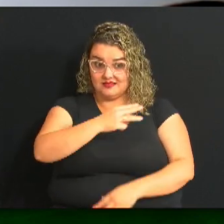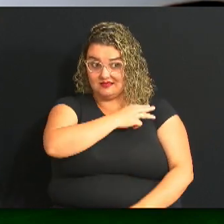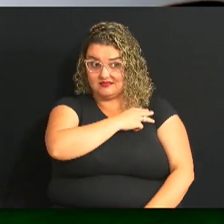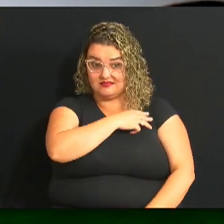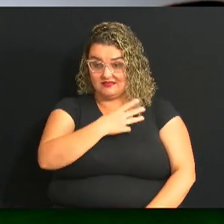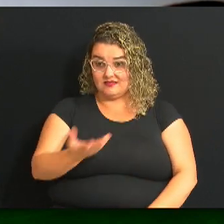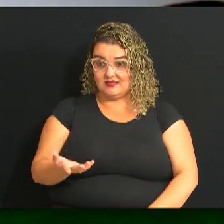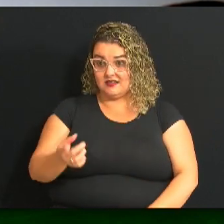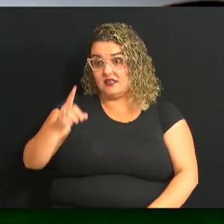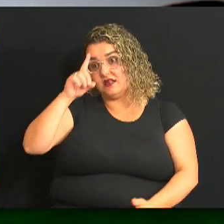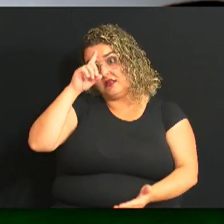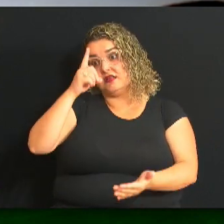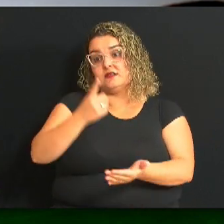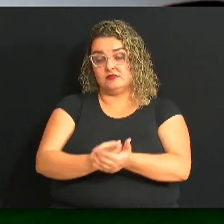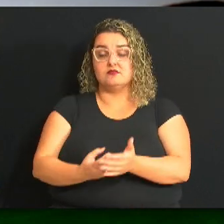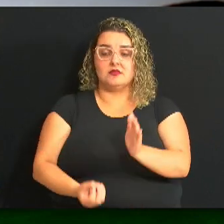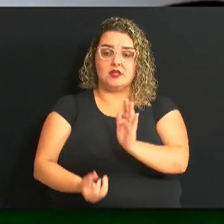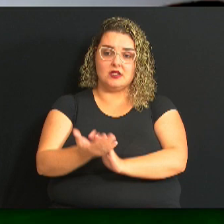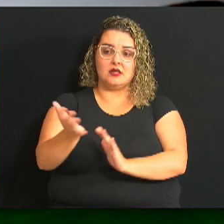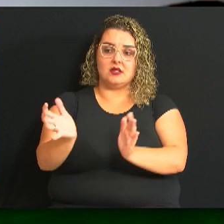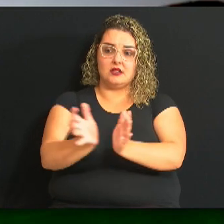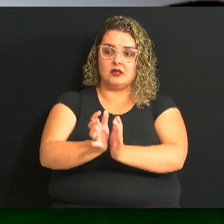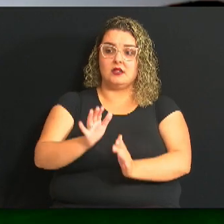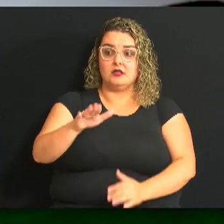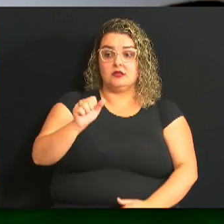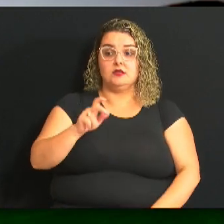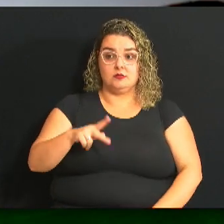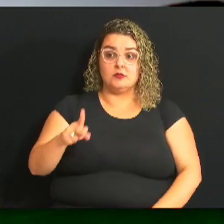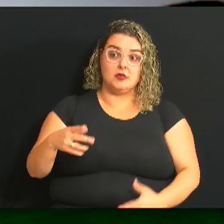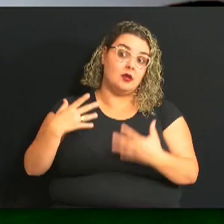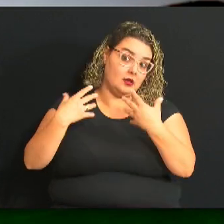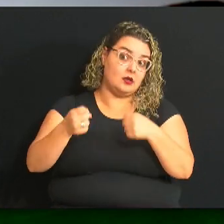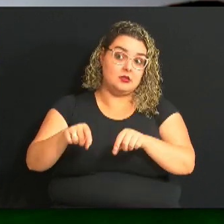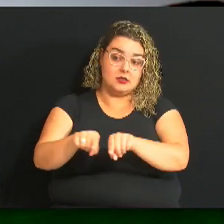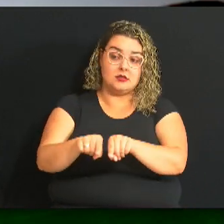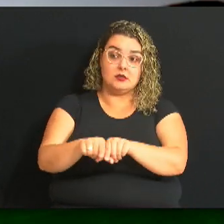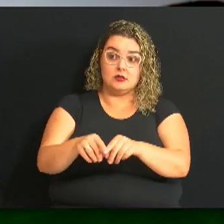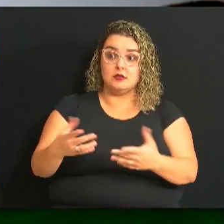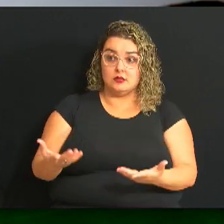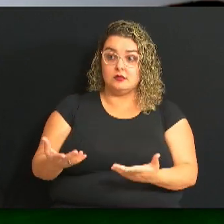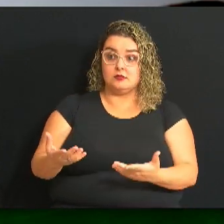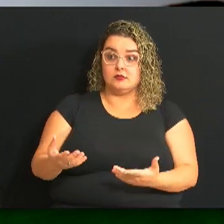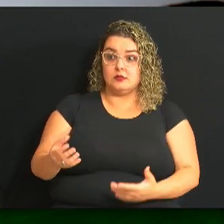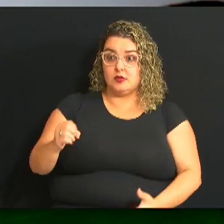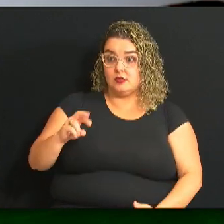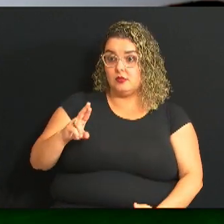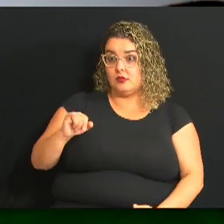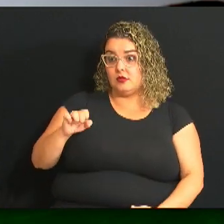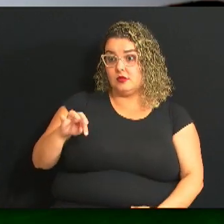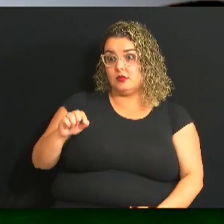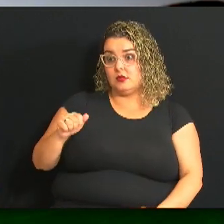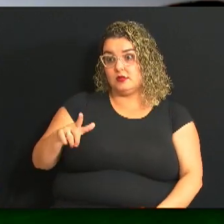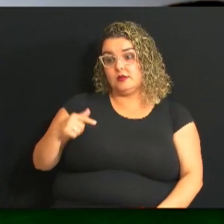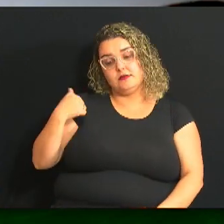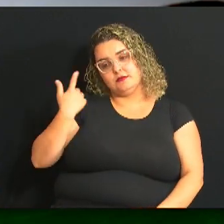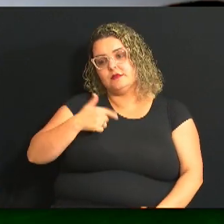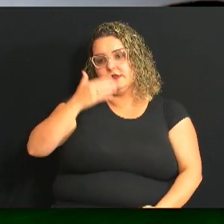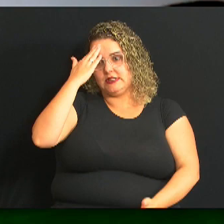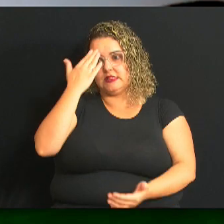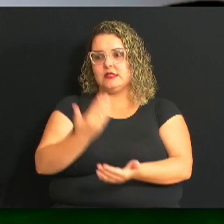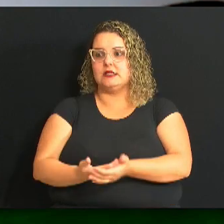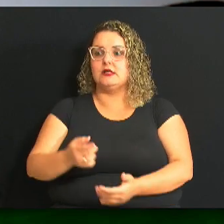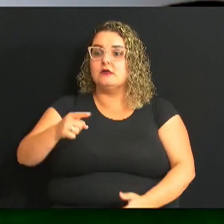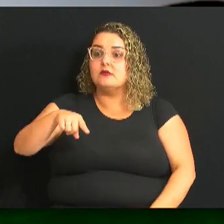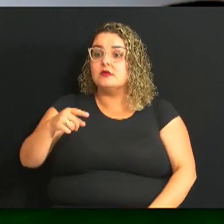gente decidiu formar esse grupo, chamou a professora, ela aceitou também orientar a gente, daí a gente foi nessa. Você tem